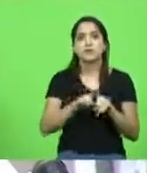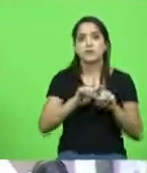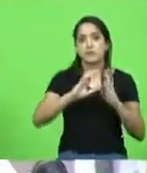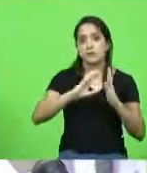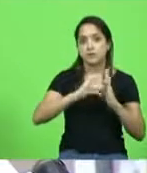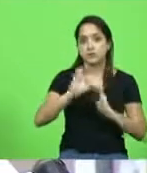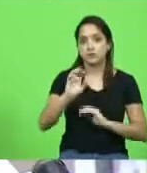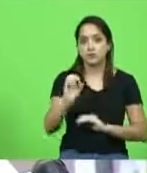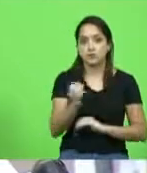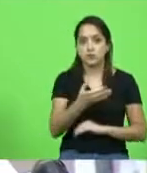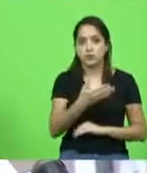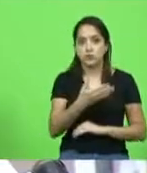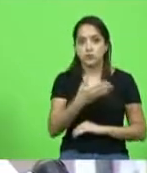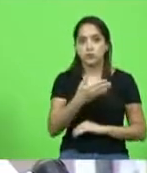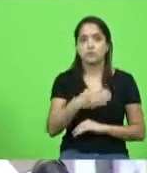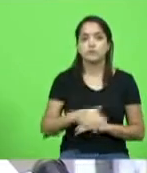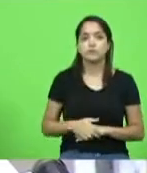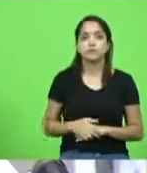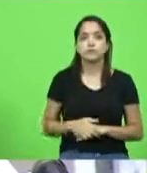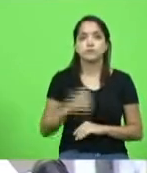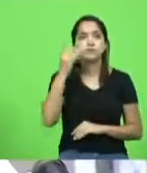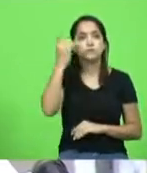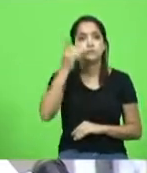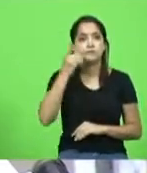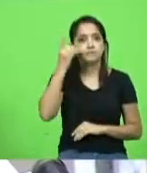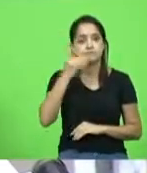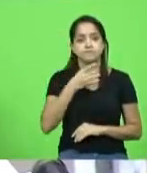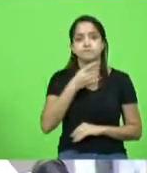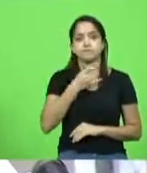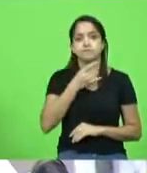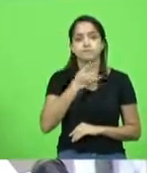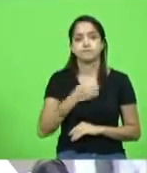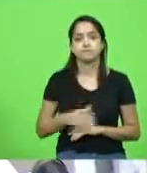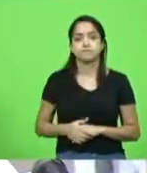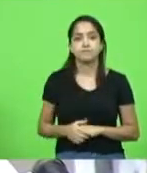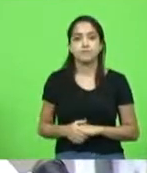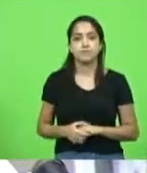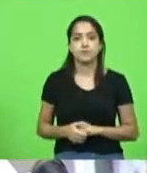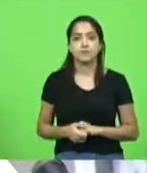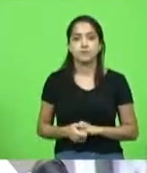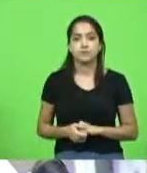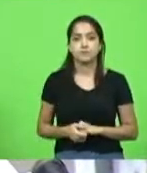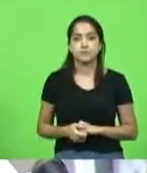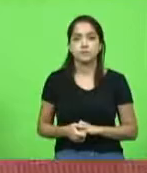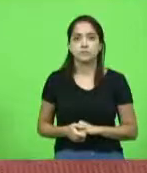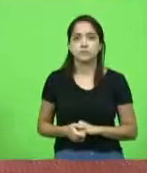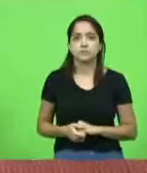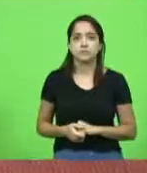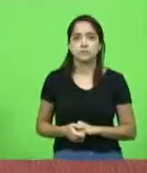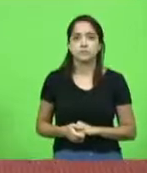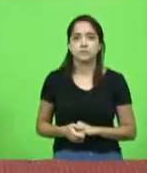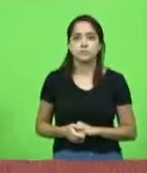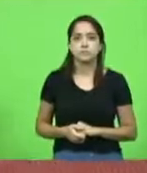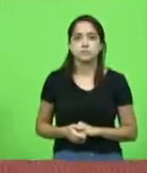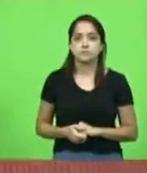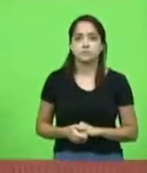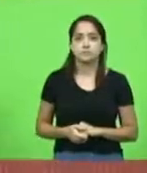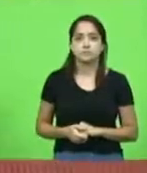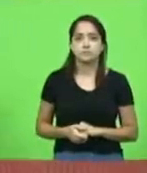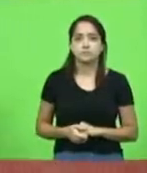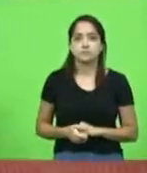15 minutos Deputado Valdir cobalchini é só